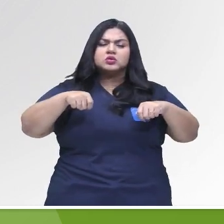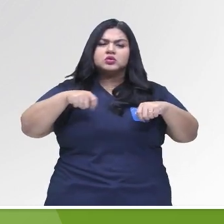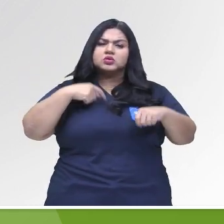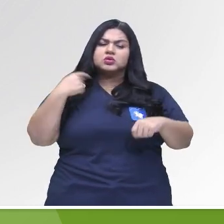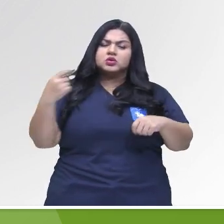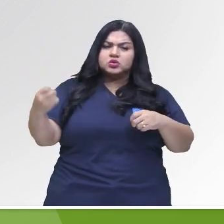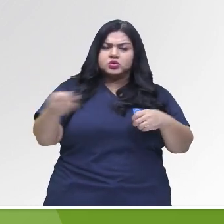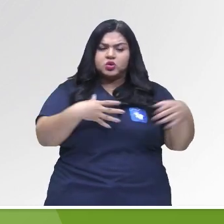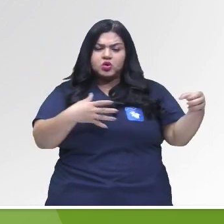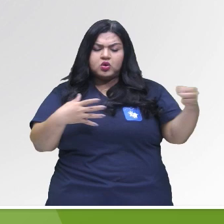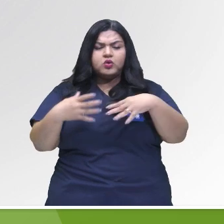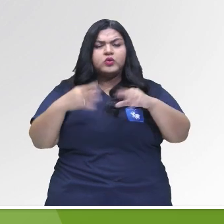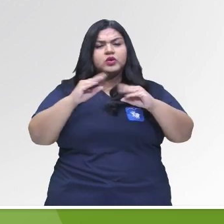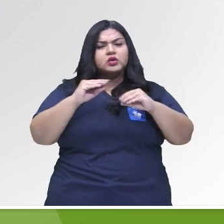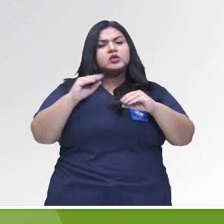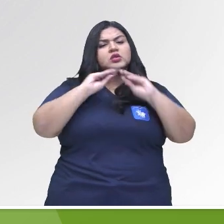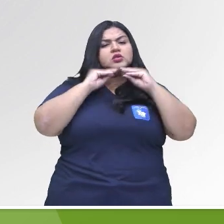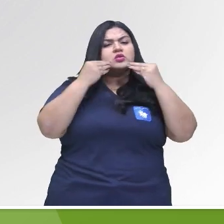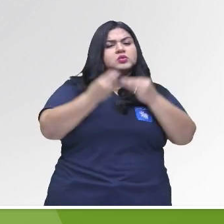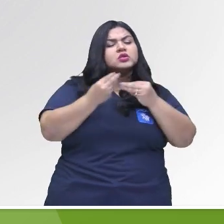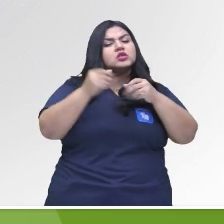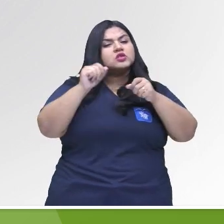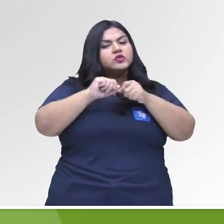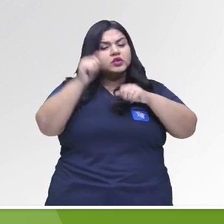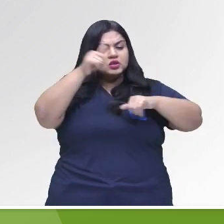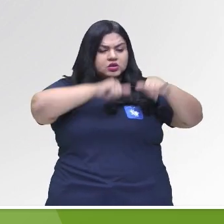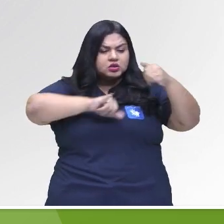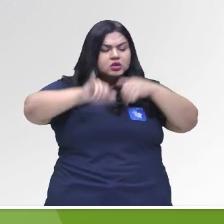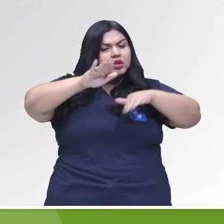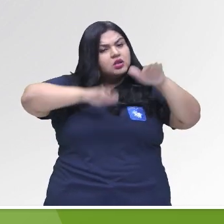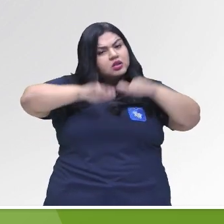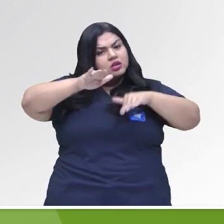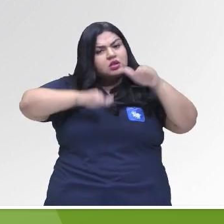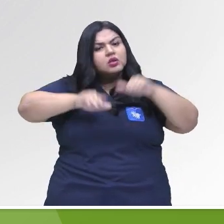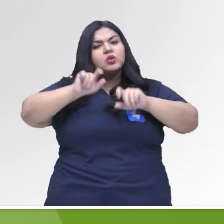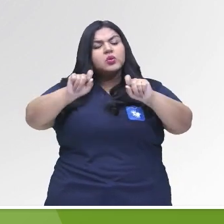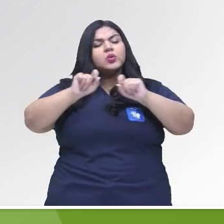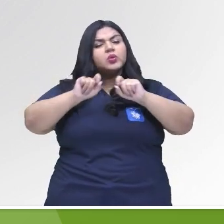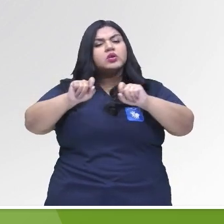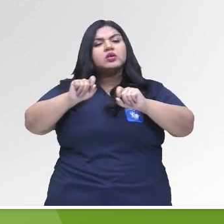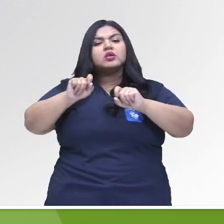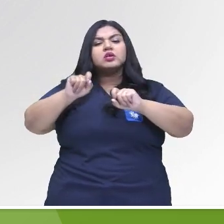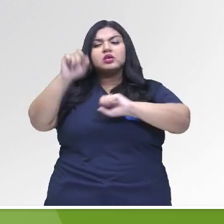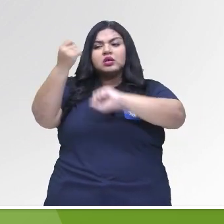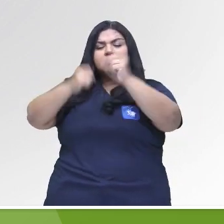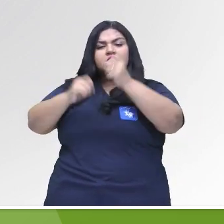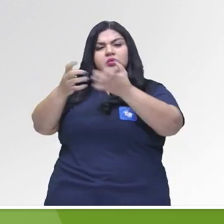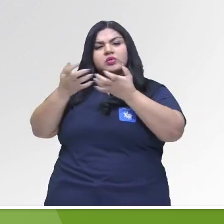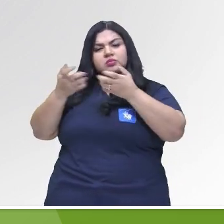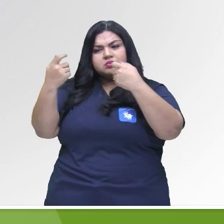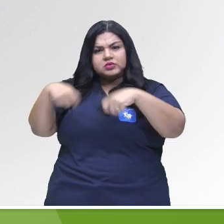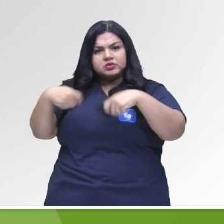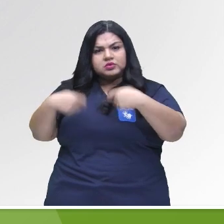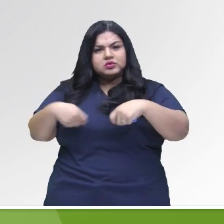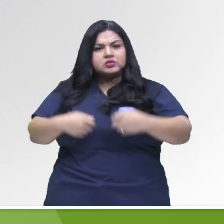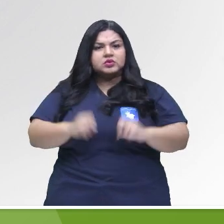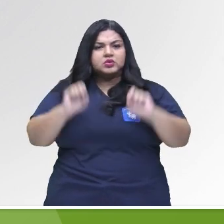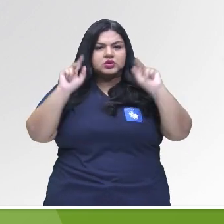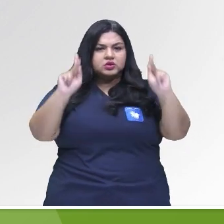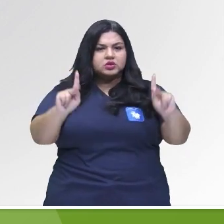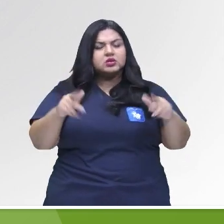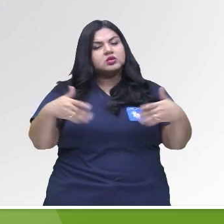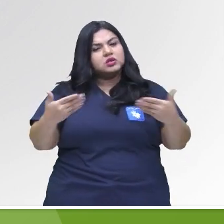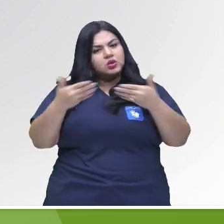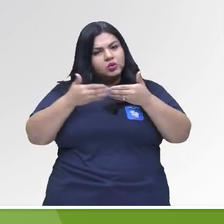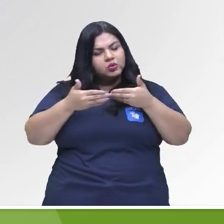novas substâncias produzidas em laboratório, dependendo, né, do que a indústria naquele momento está precisando, tá bom? Vamos